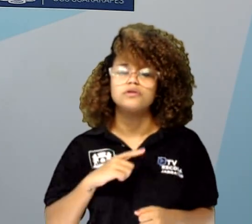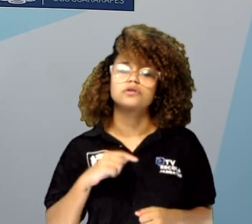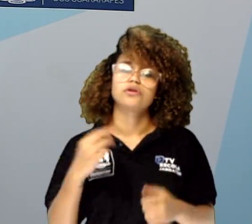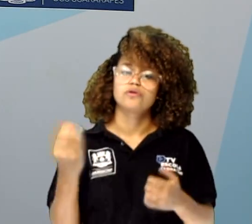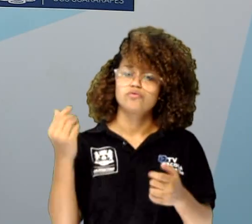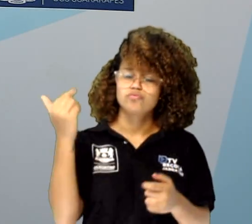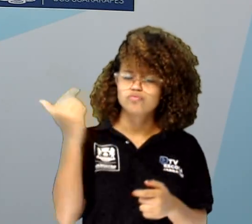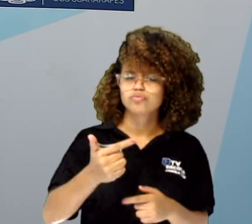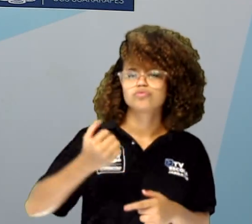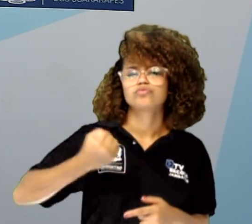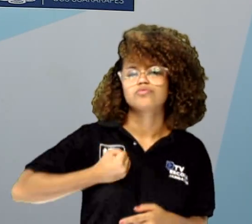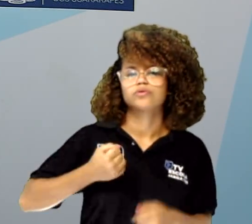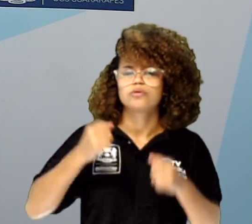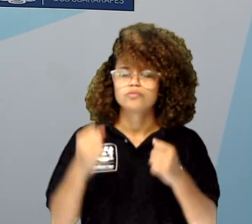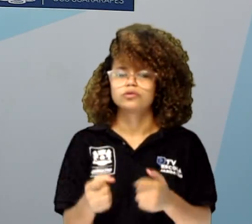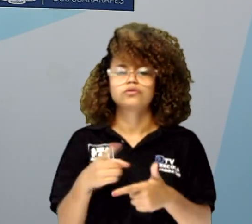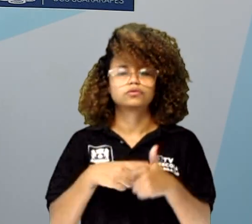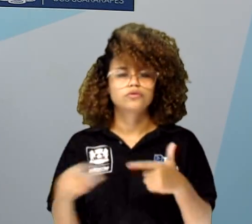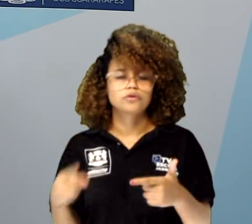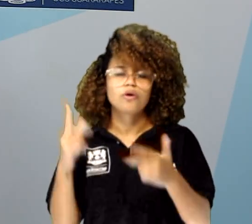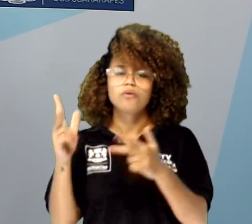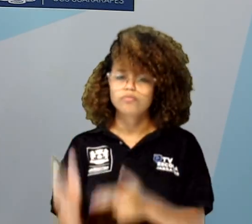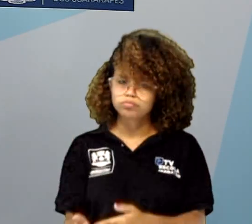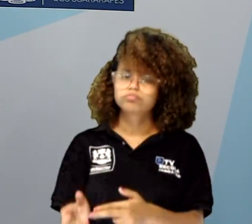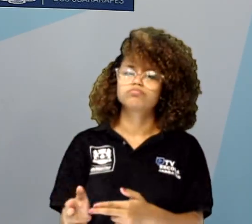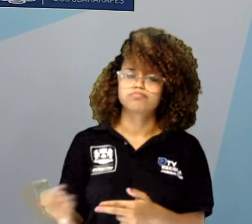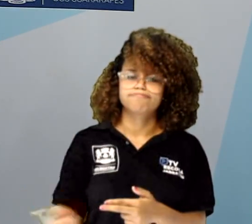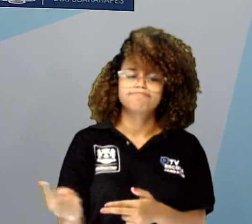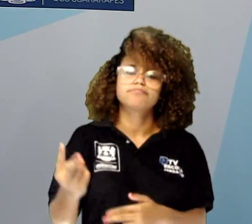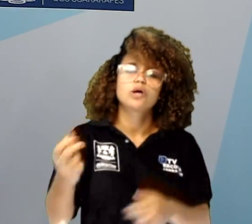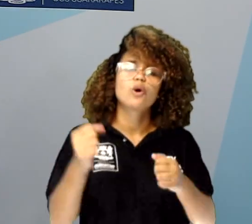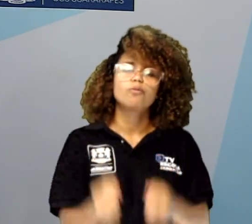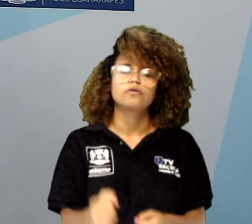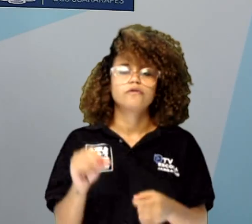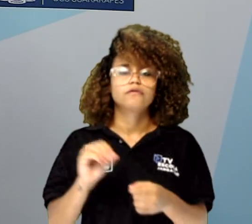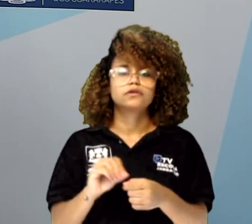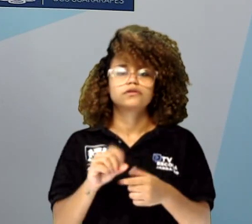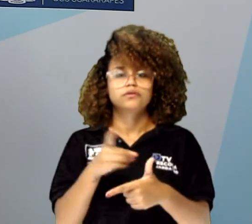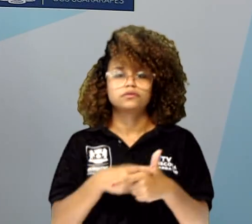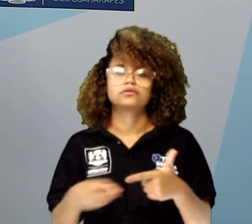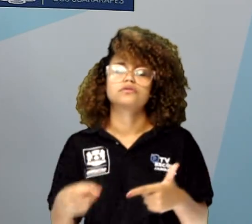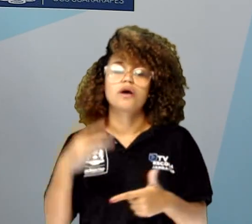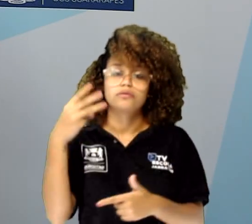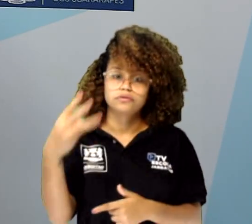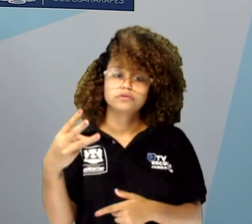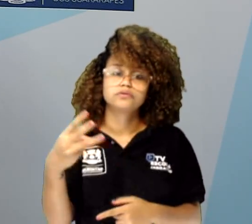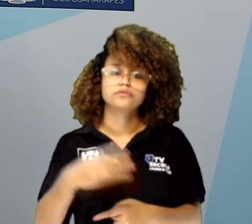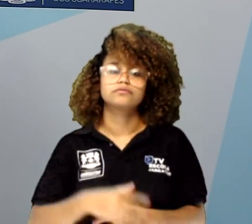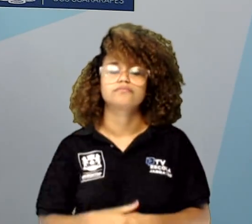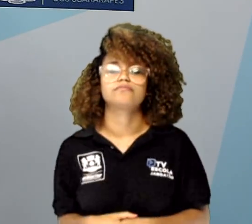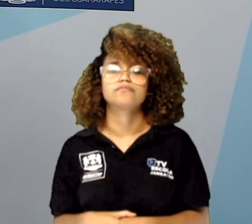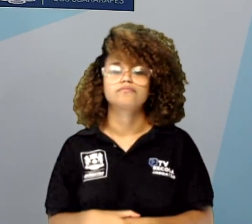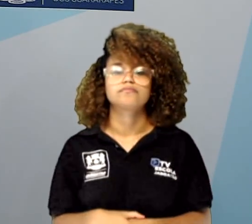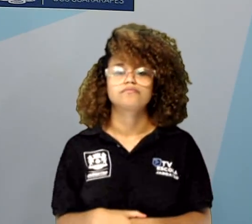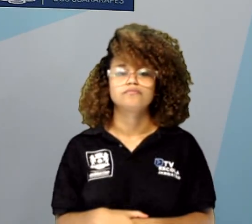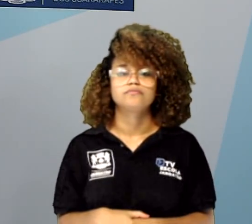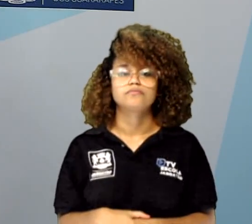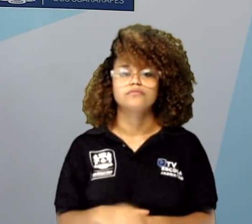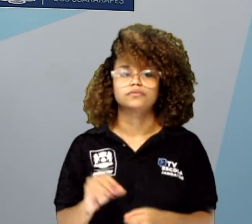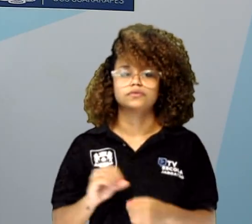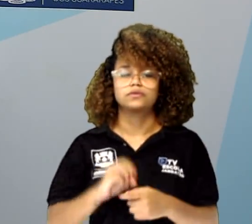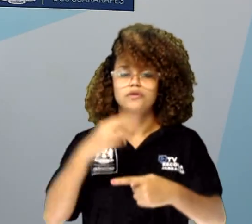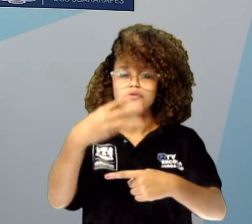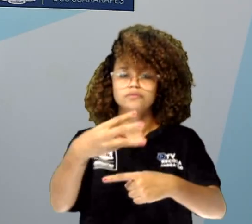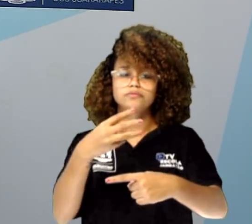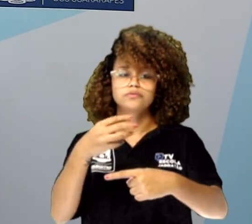números que dá para dividir pelo mesmo valor. Então, a gente pode fazer a divisão por 3 nesses 2 casos. E aí, ó,